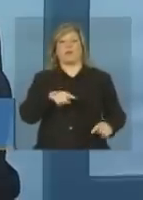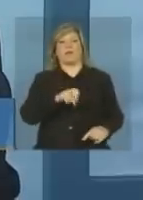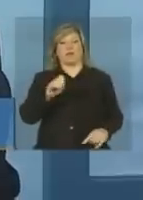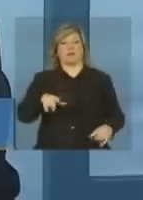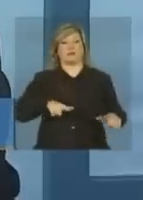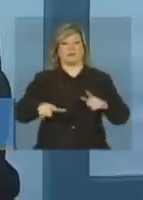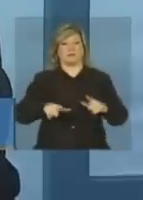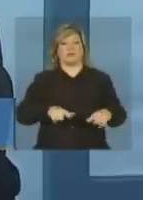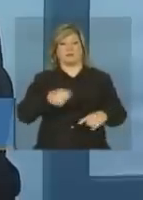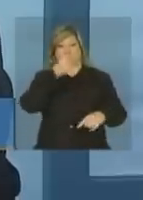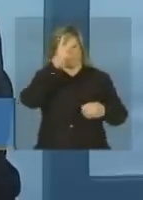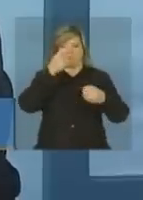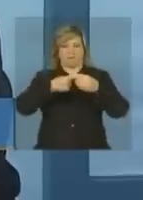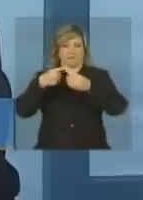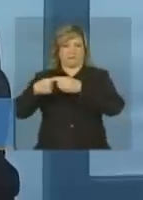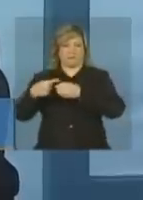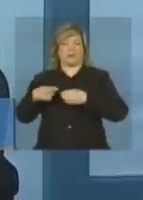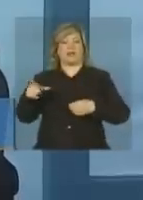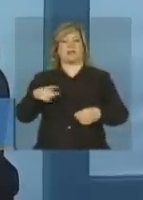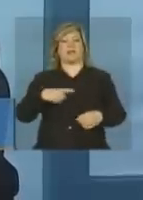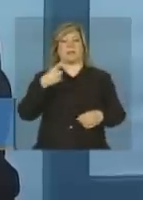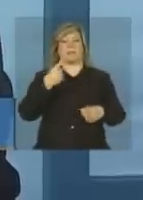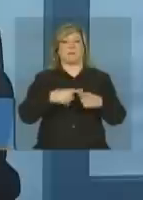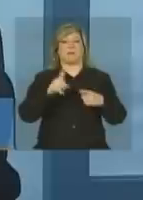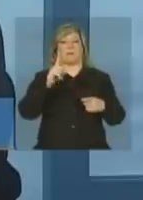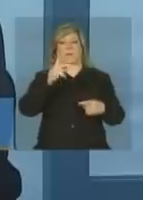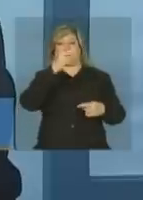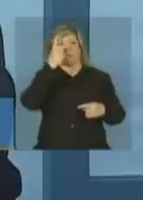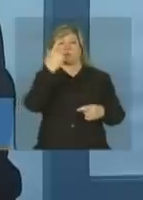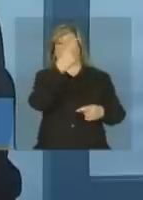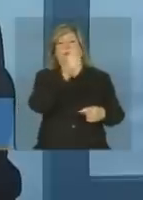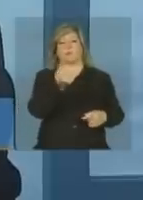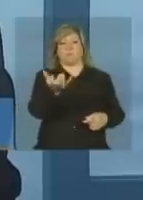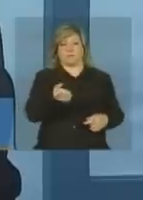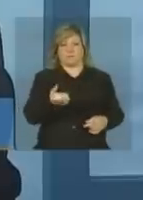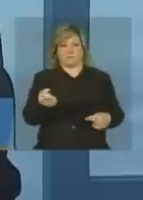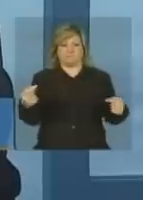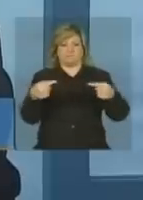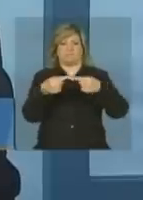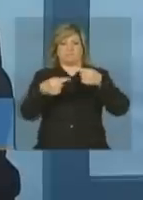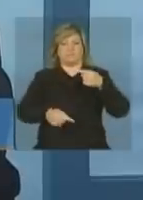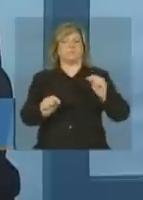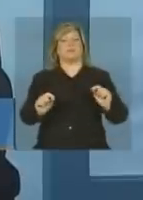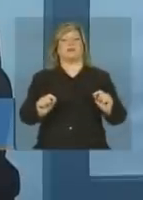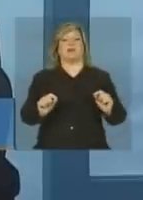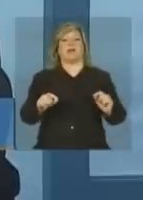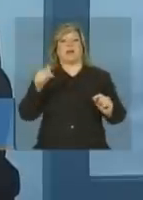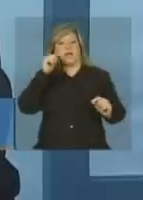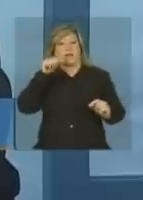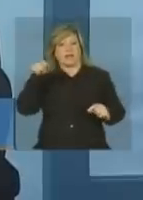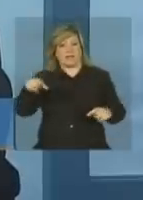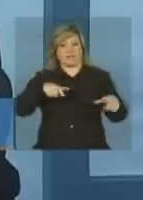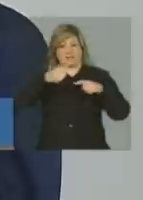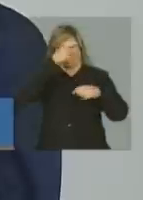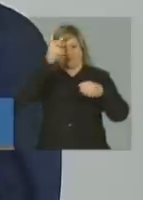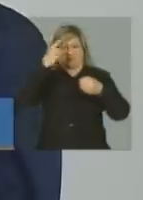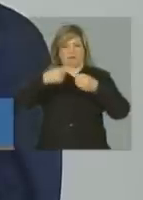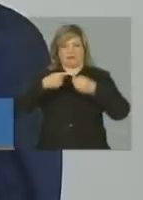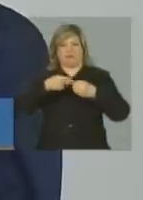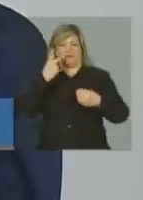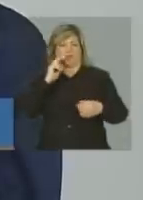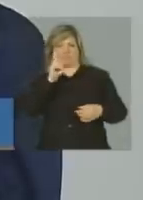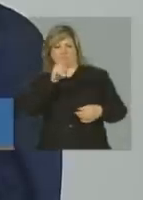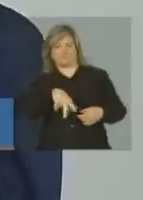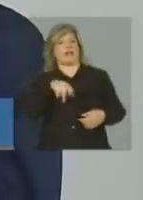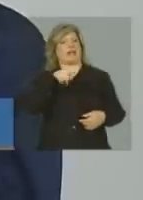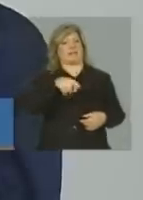gestora municipal que diz que está com um problema em relação a uma beneficiária. Segundo ela, é evidente que a beneficiária não faz parte